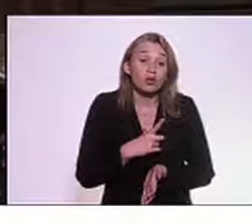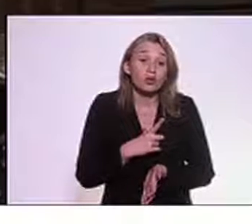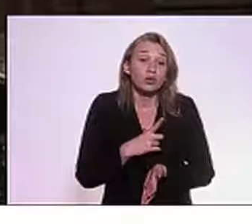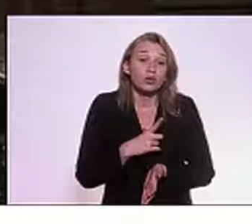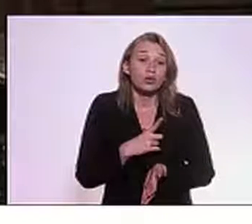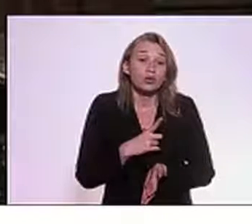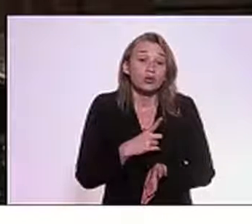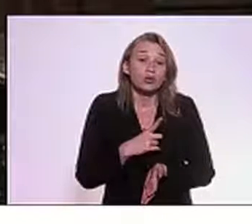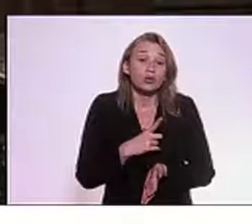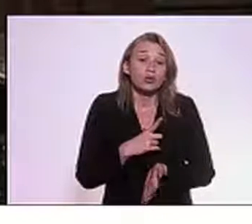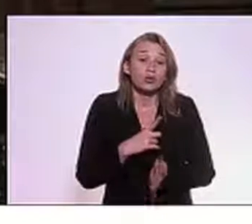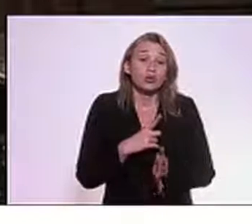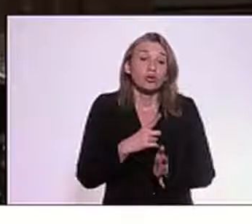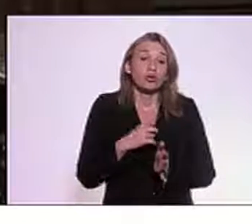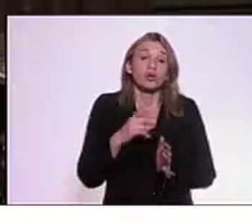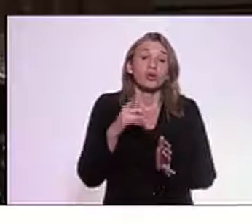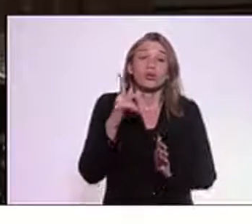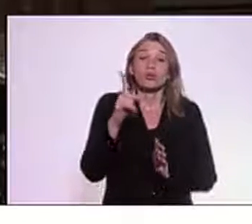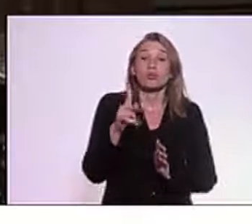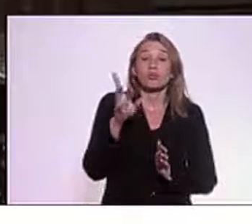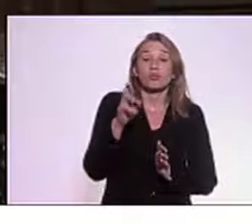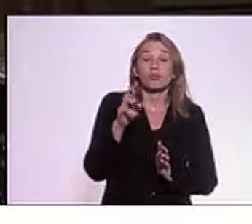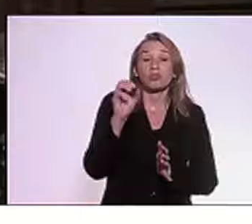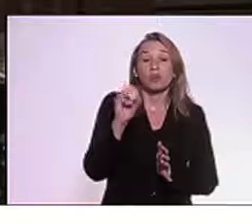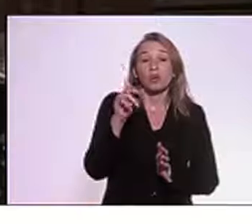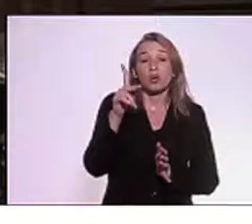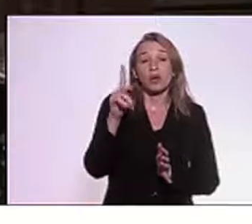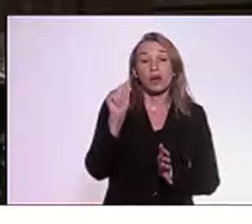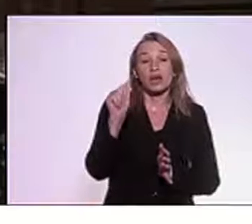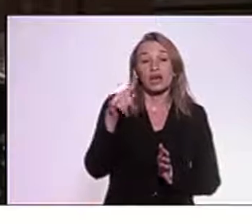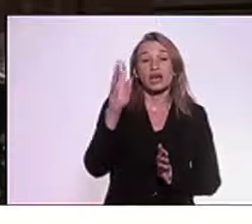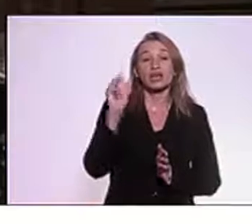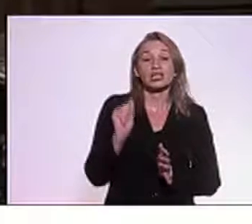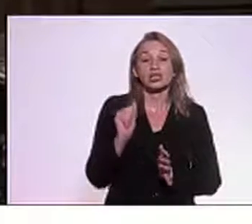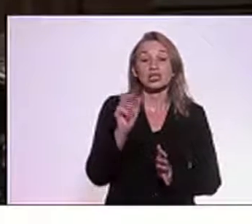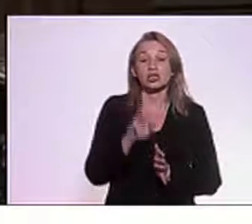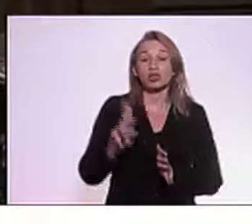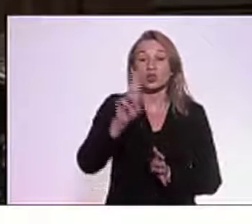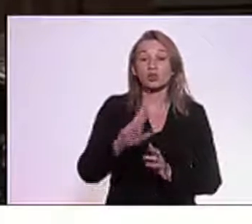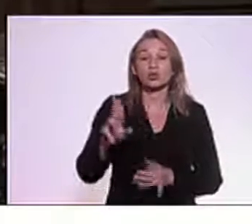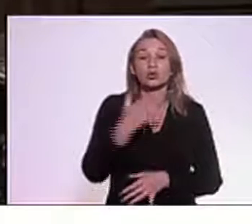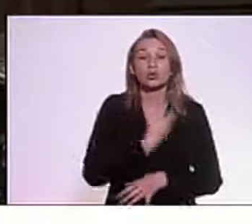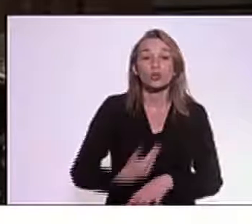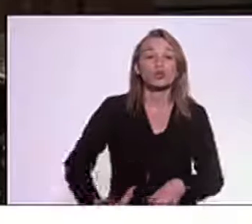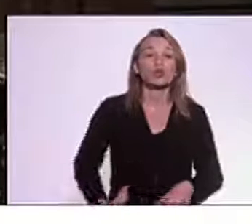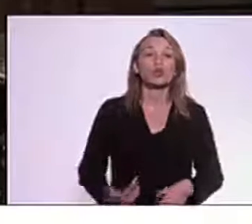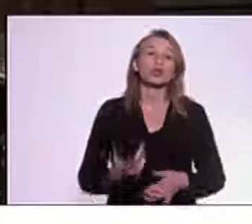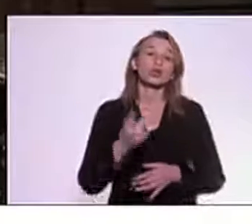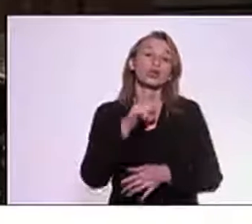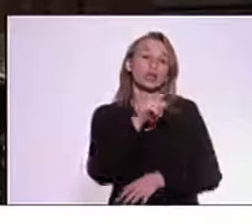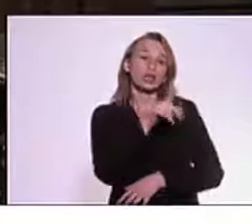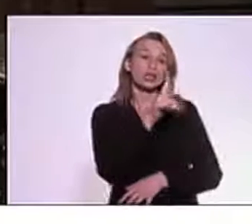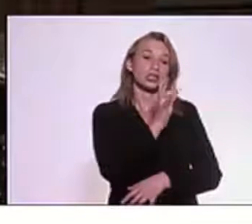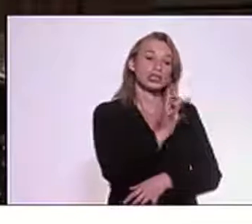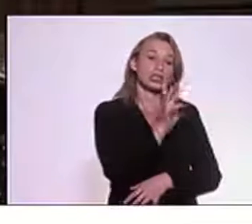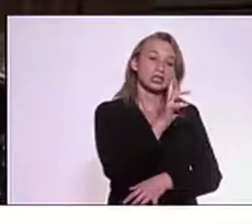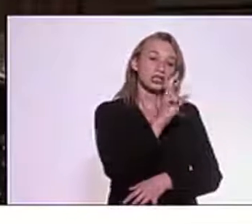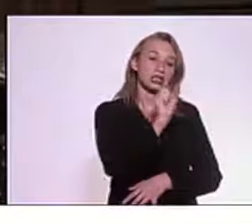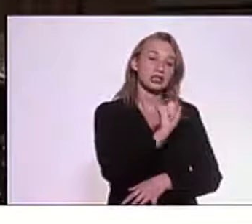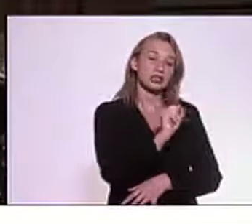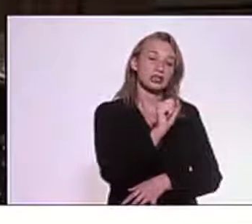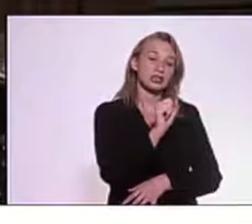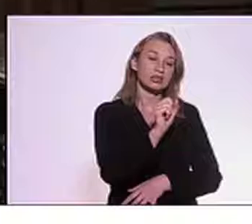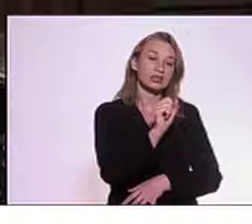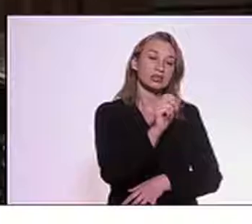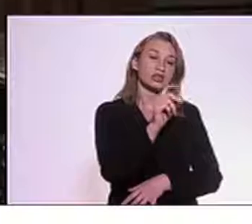propaganda de utilidade pública e que a Associação Brasileira de Transporte de Órgãos não coloca nos seus